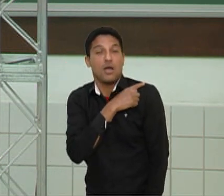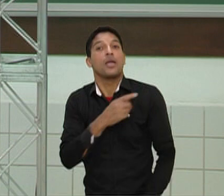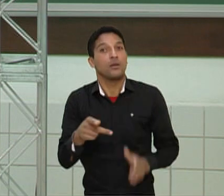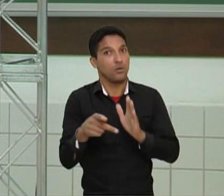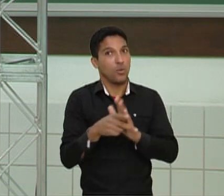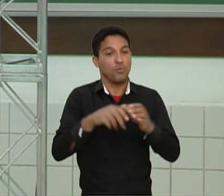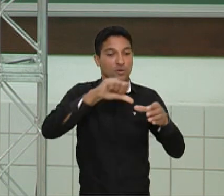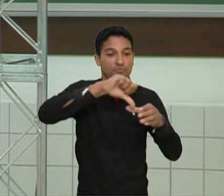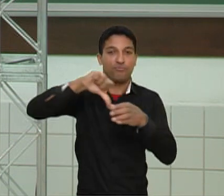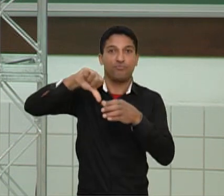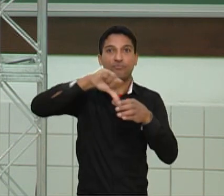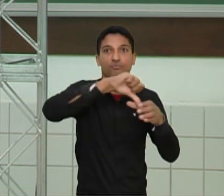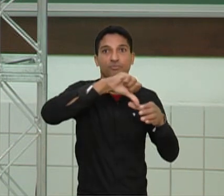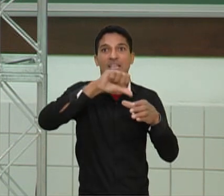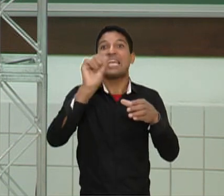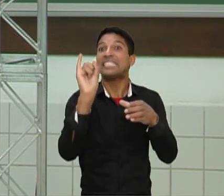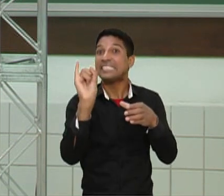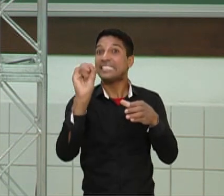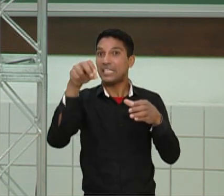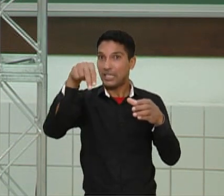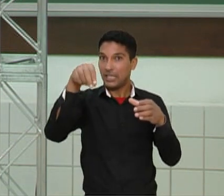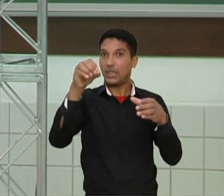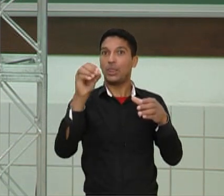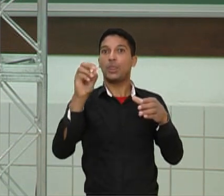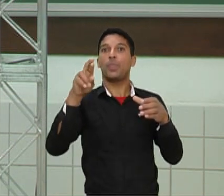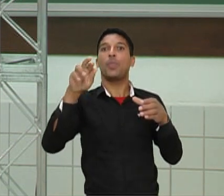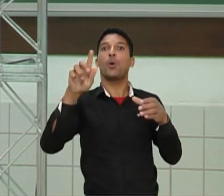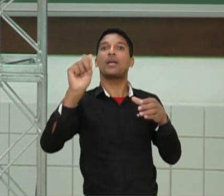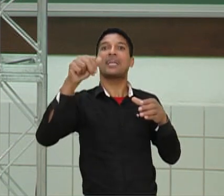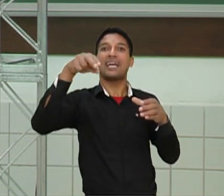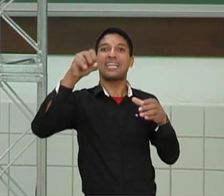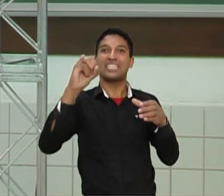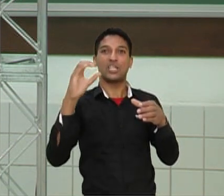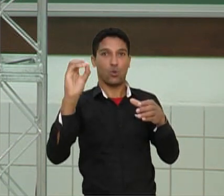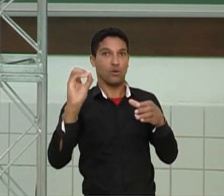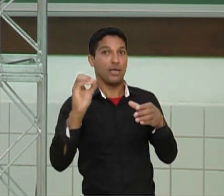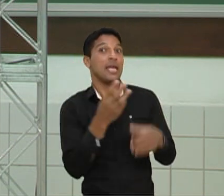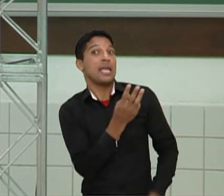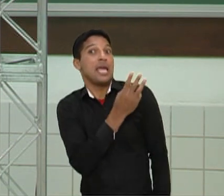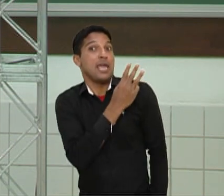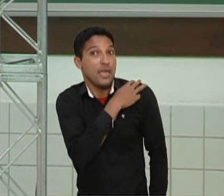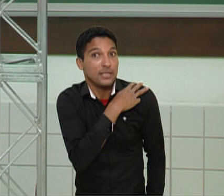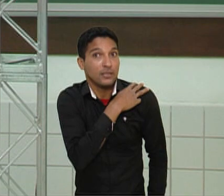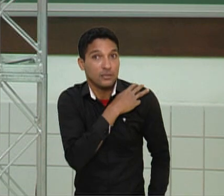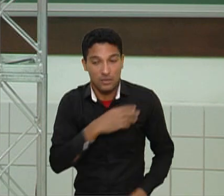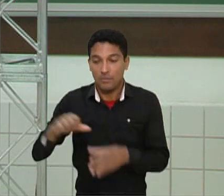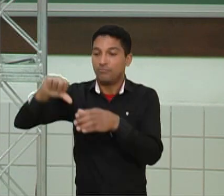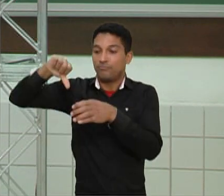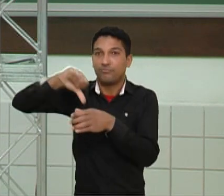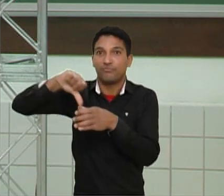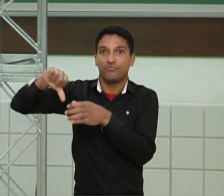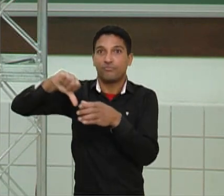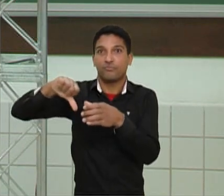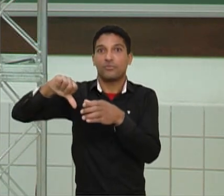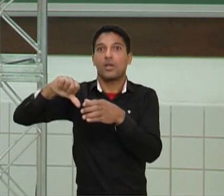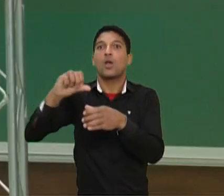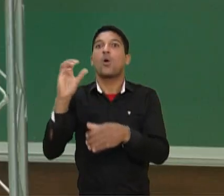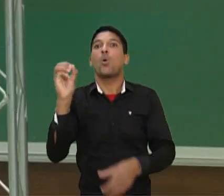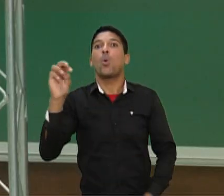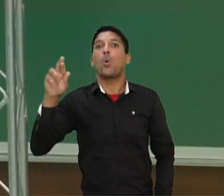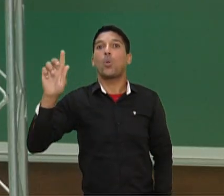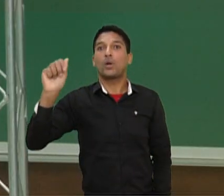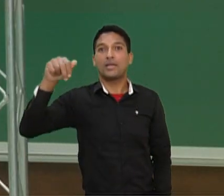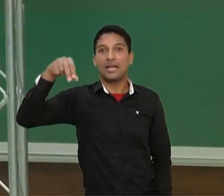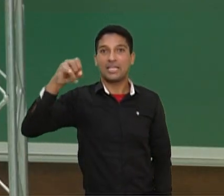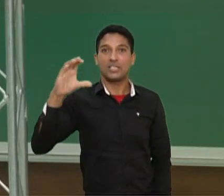inorgânicos. E quando você chegar lá na terceira série, você vai poder conhecer então os compostos orgânicos. Beleza? Tranquilo?